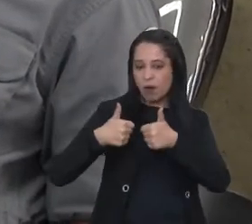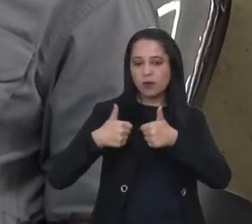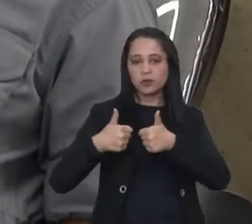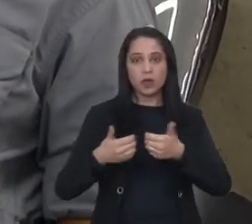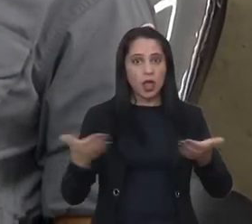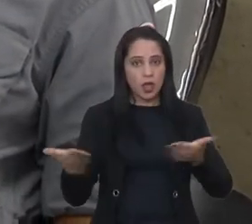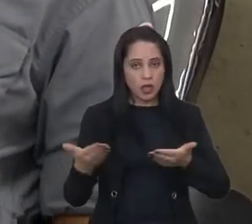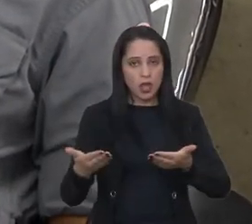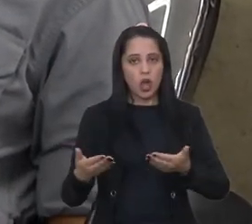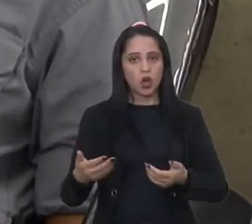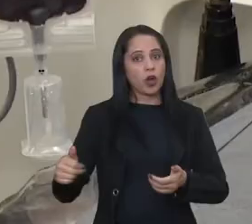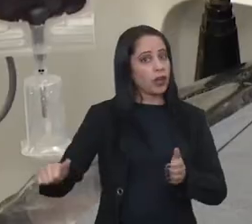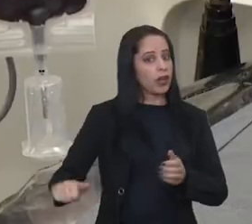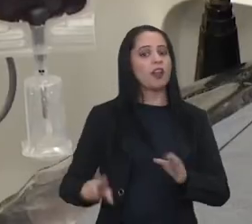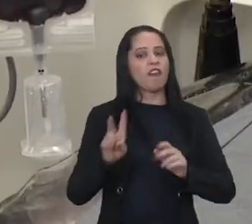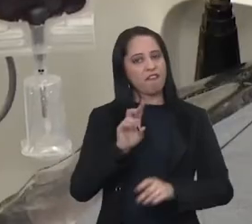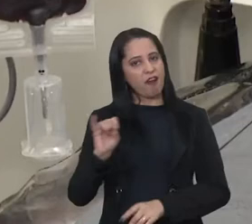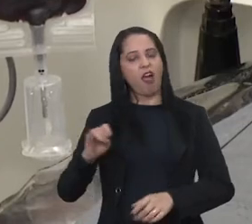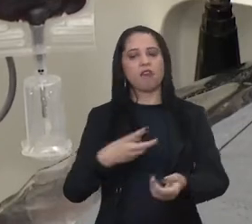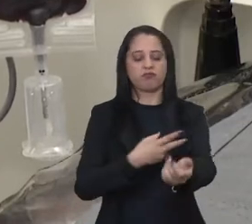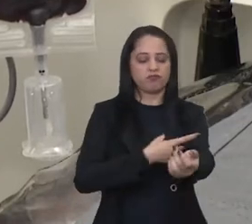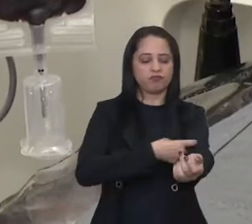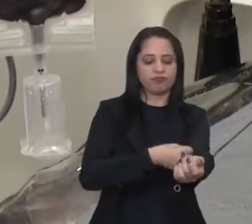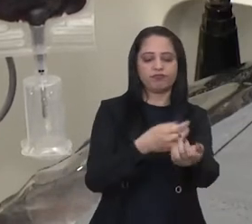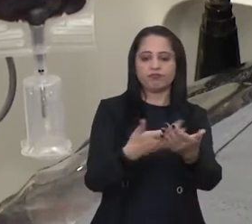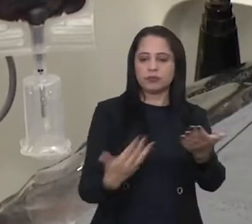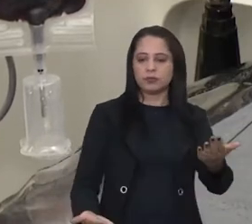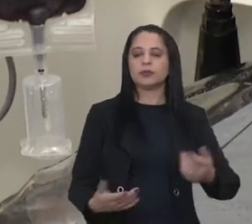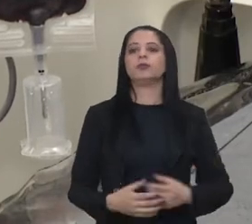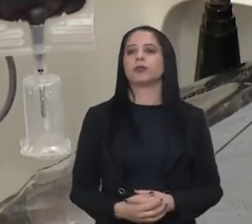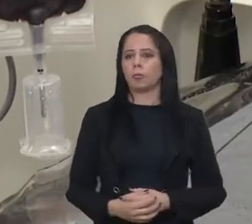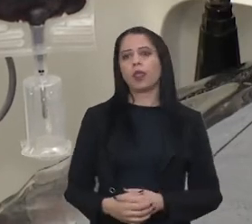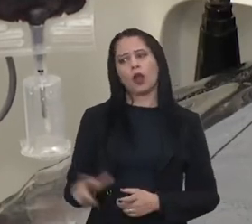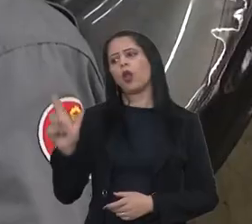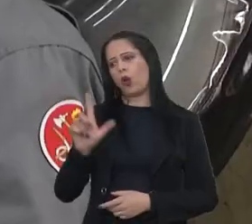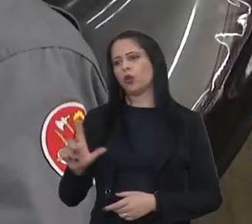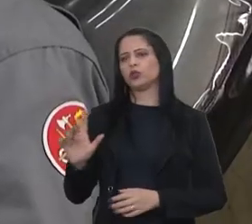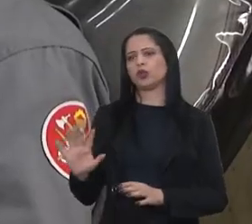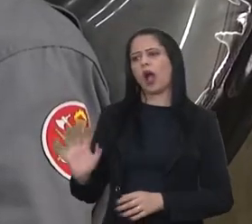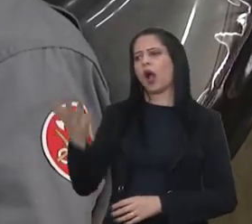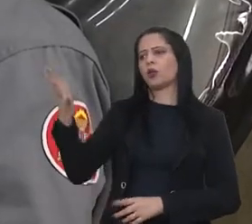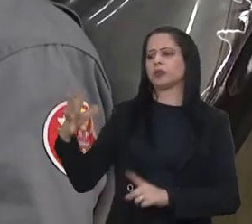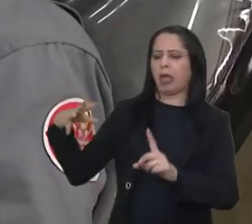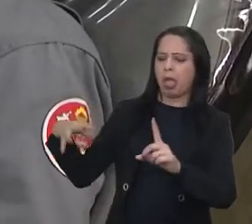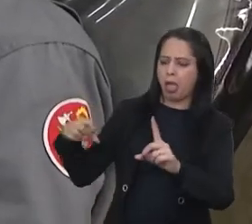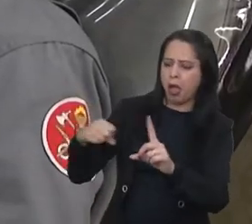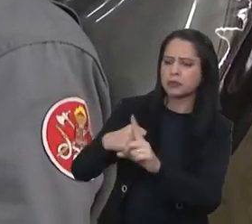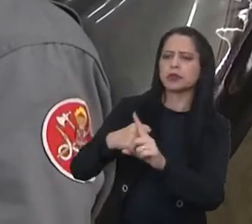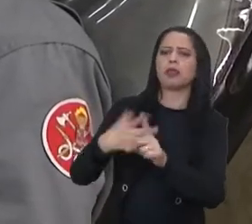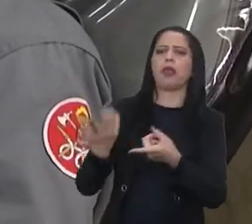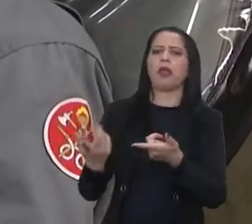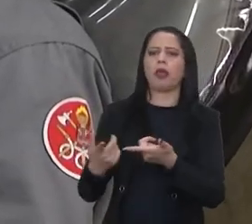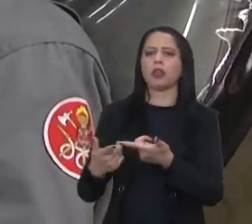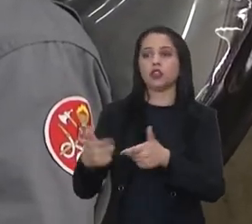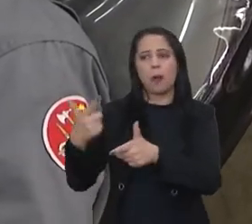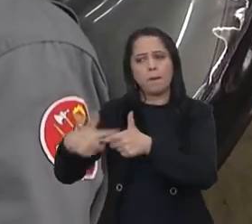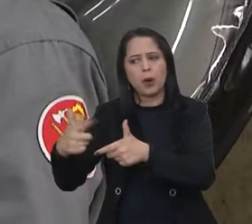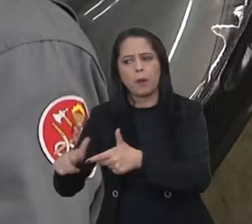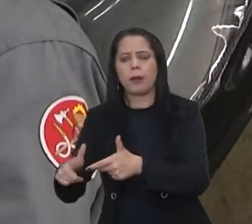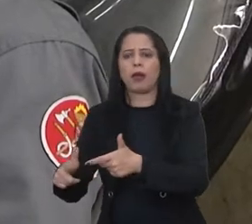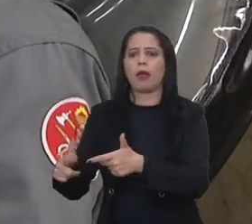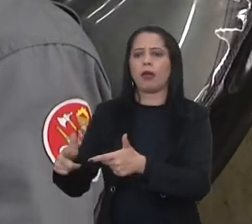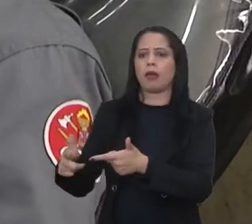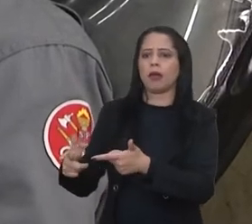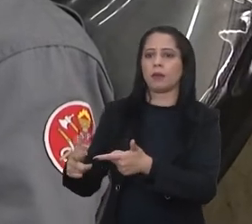bom E aproveitou a ocasião para fazer a primeira doação como militar acontece acidente acontece problemas mesmo